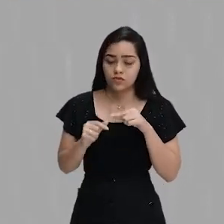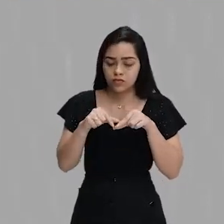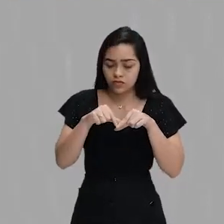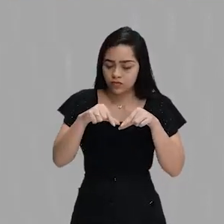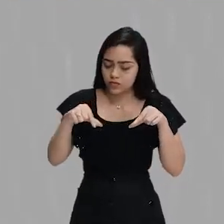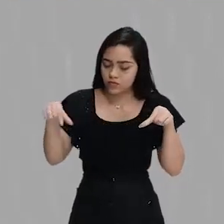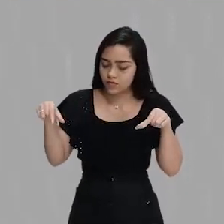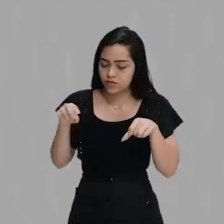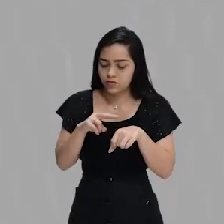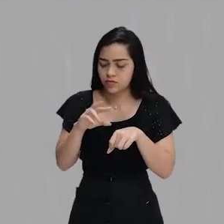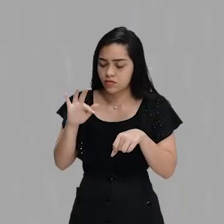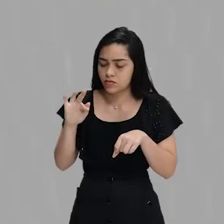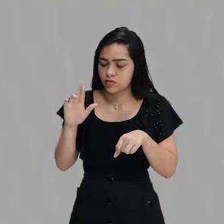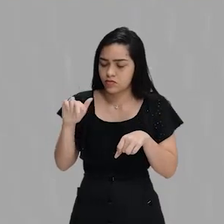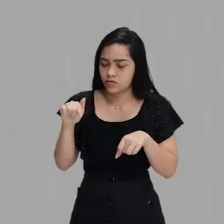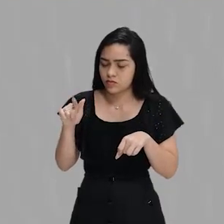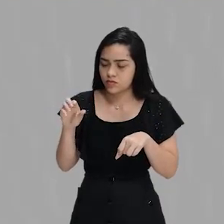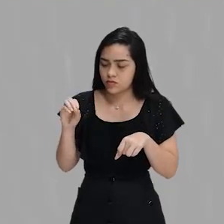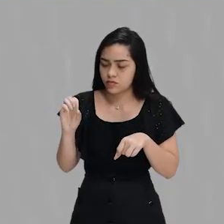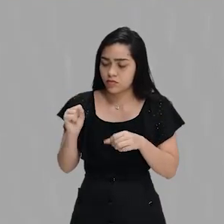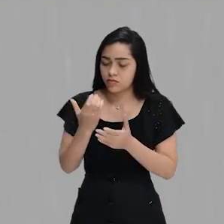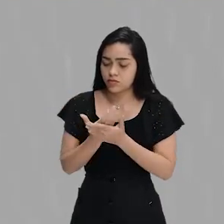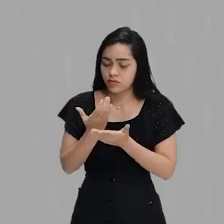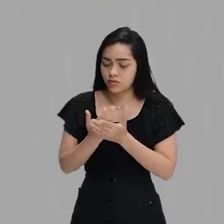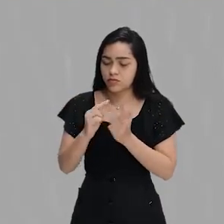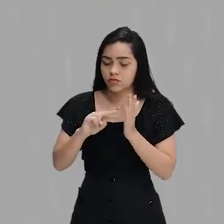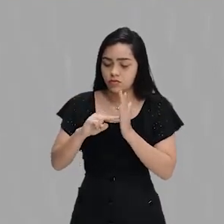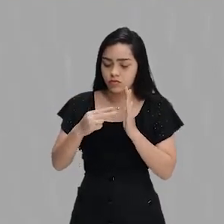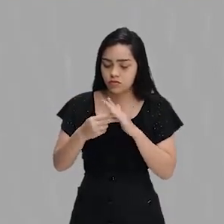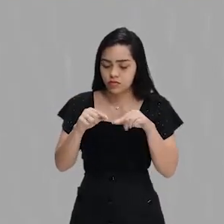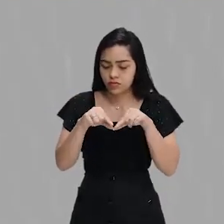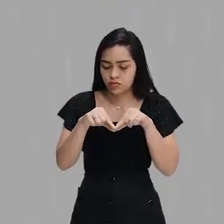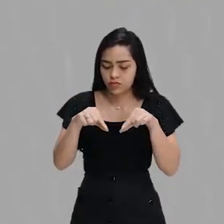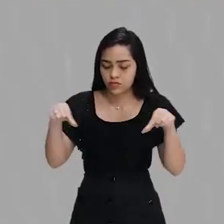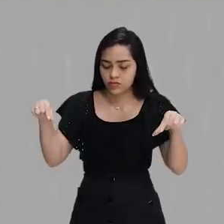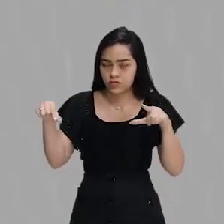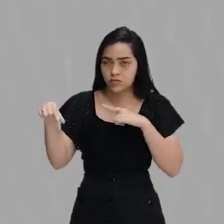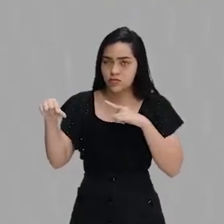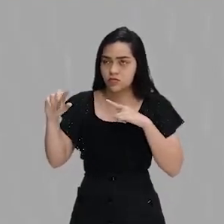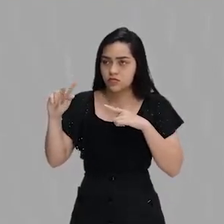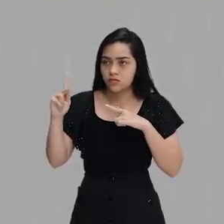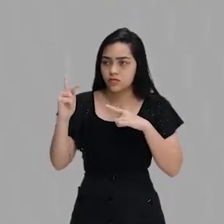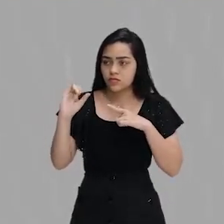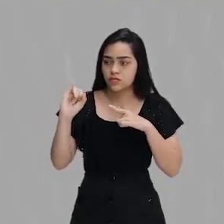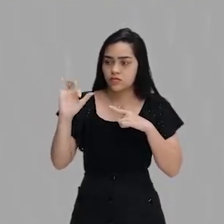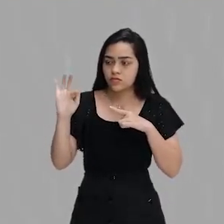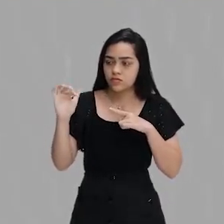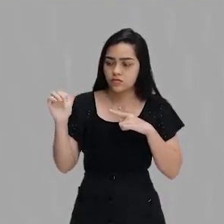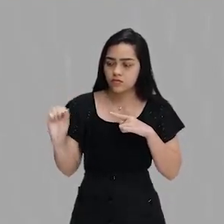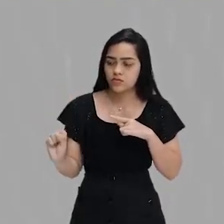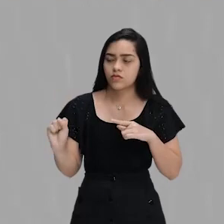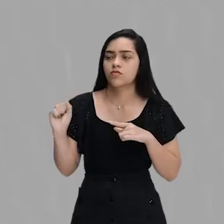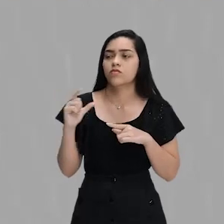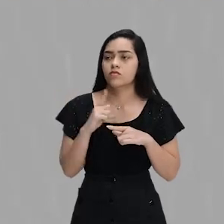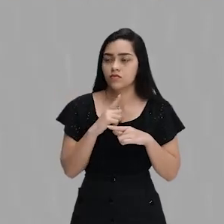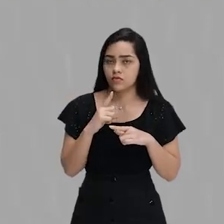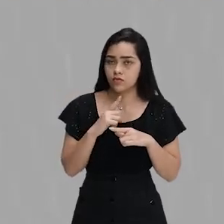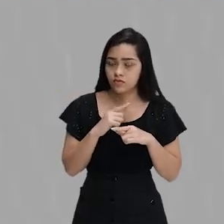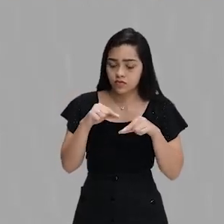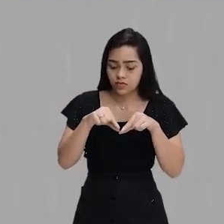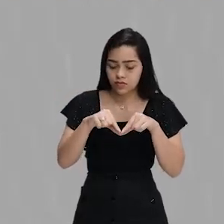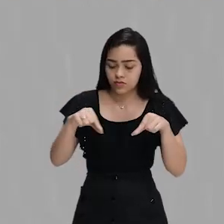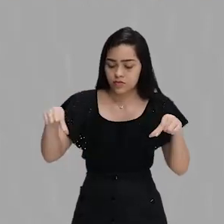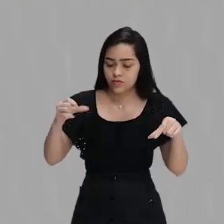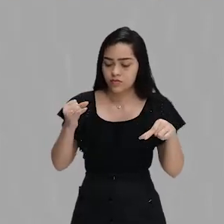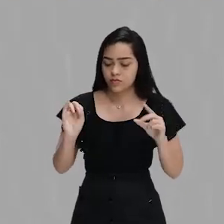de fungos. Lembrando que na aula de fungo eu expliquei o que são esses filamentos. São hifas, ok? São as hifas. Esses filamentos